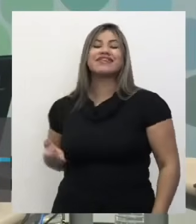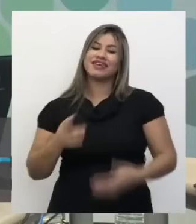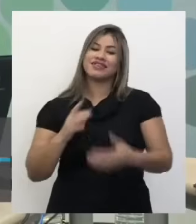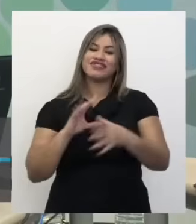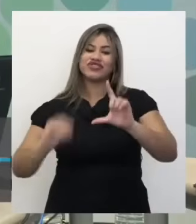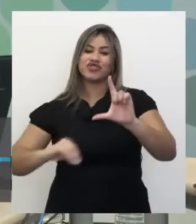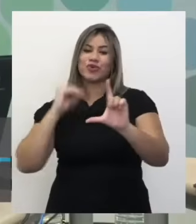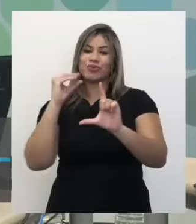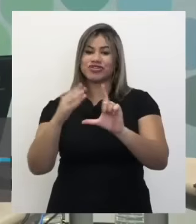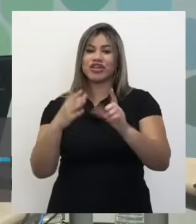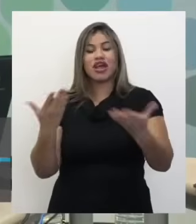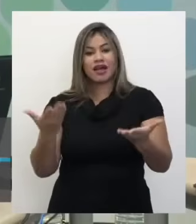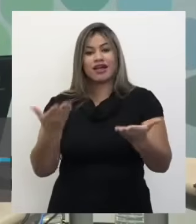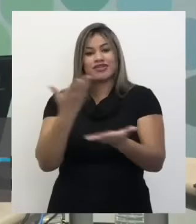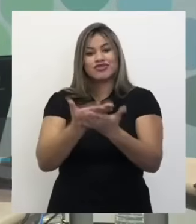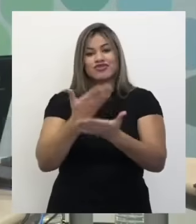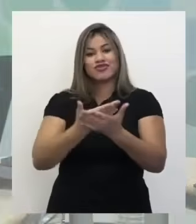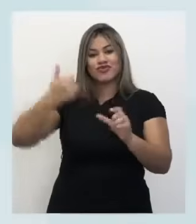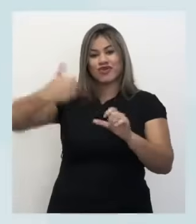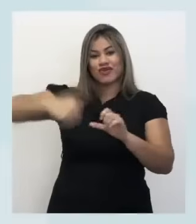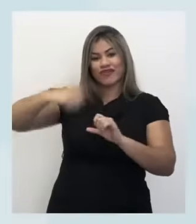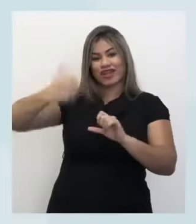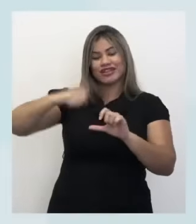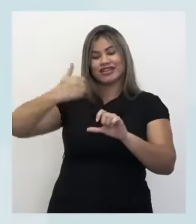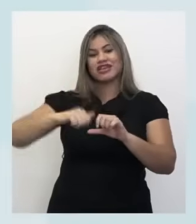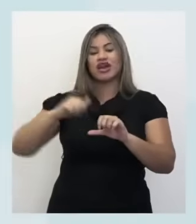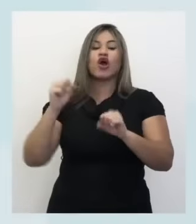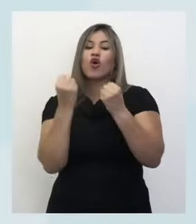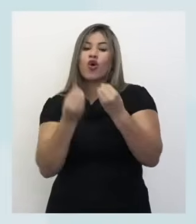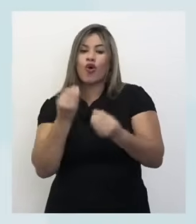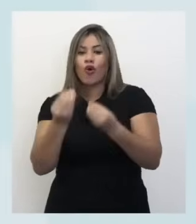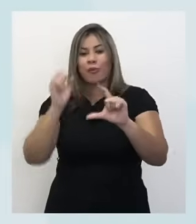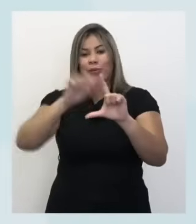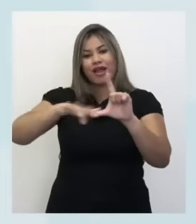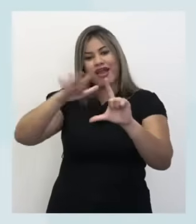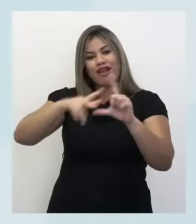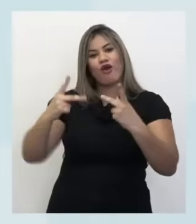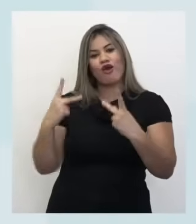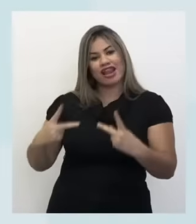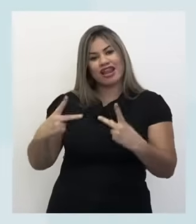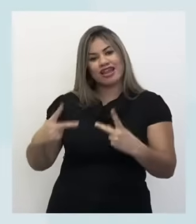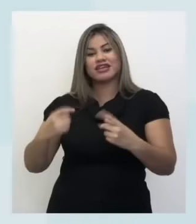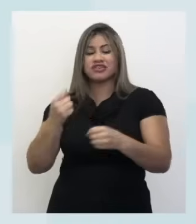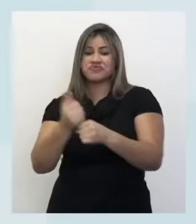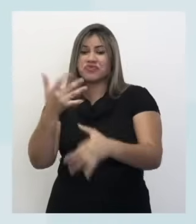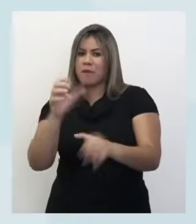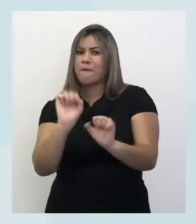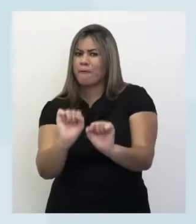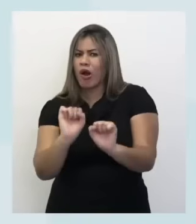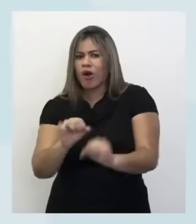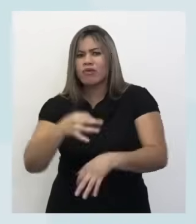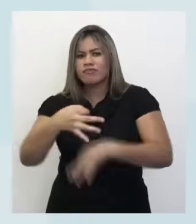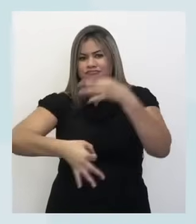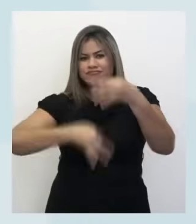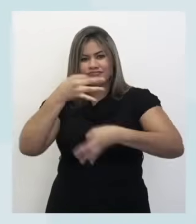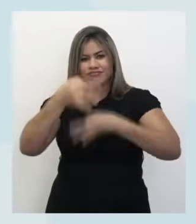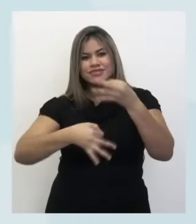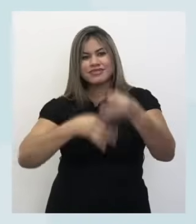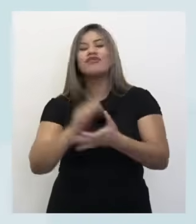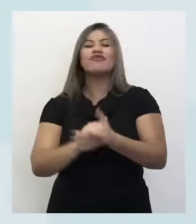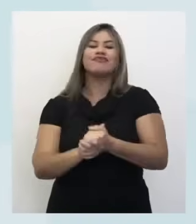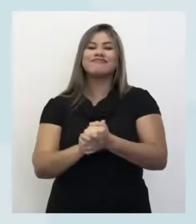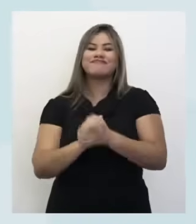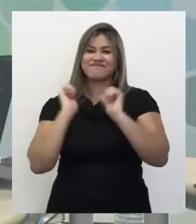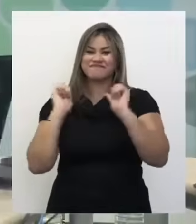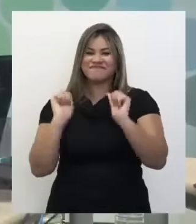aí avalia a aula aí, o que vocês acharam, pelo QR Code, pelo link, pelo chat também, se vocês gostaram da aula. E é